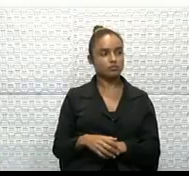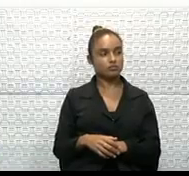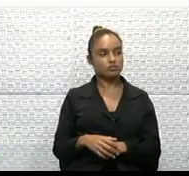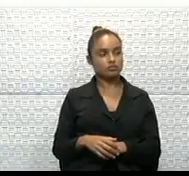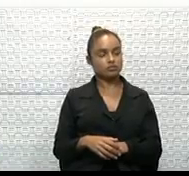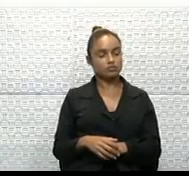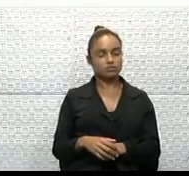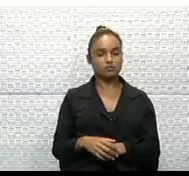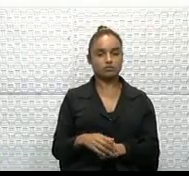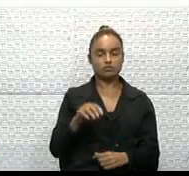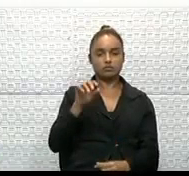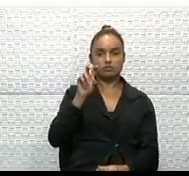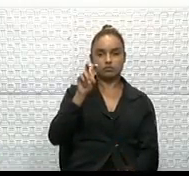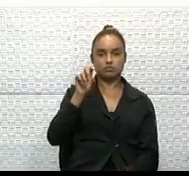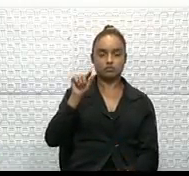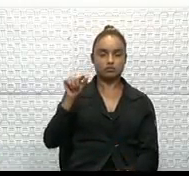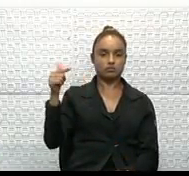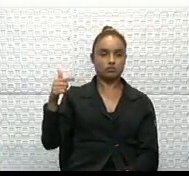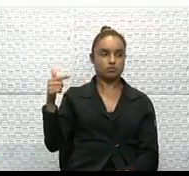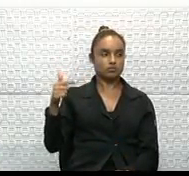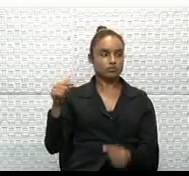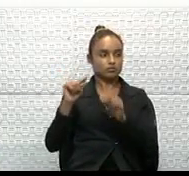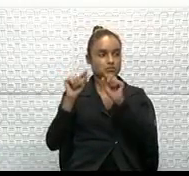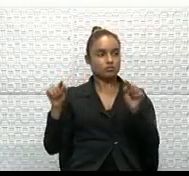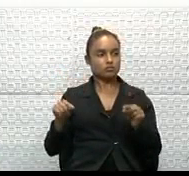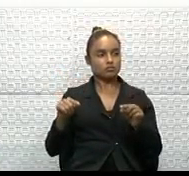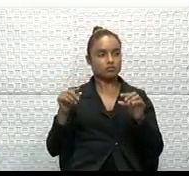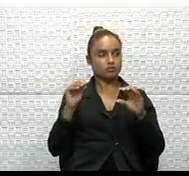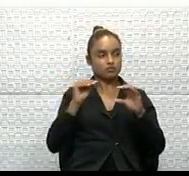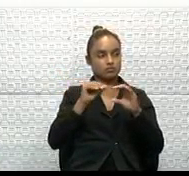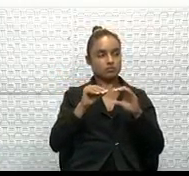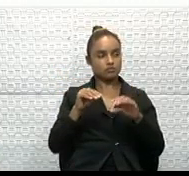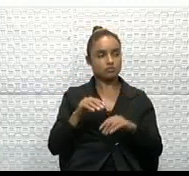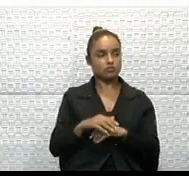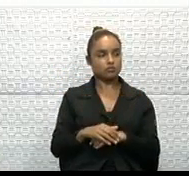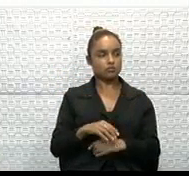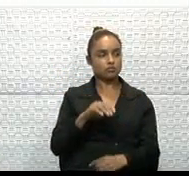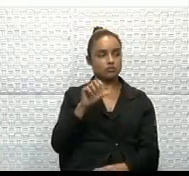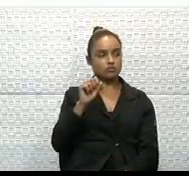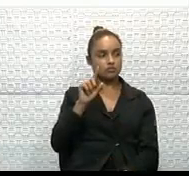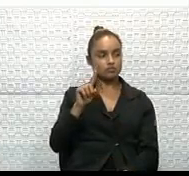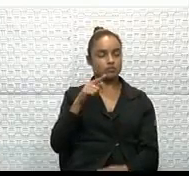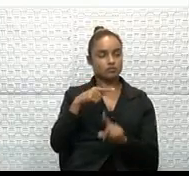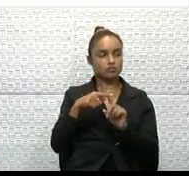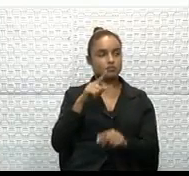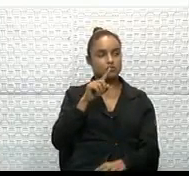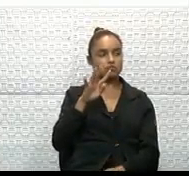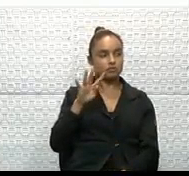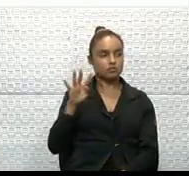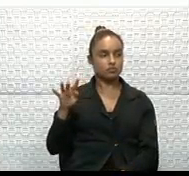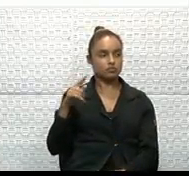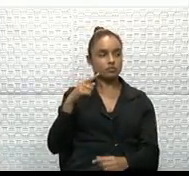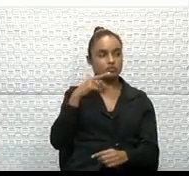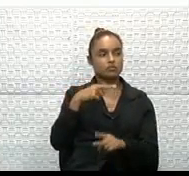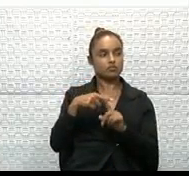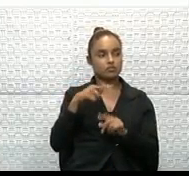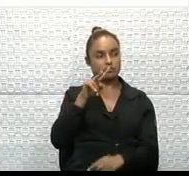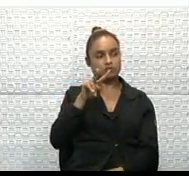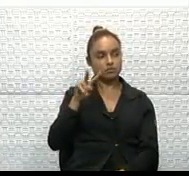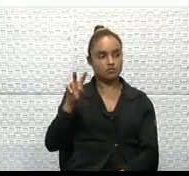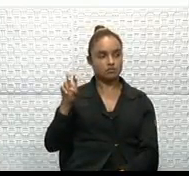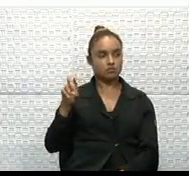Continuando, dentro do parênteses, no primeiro parênteses, 81 mais 144 mais